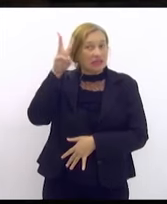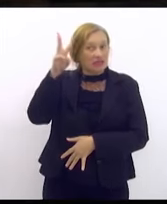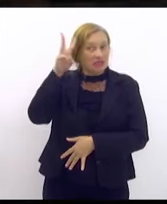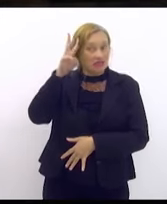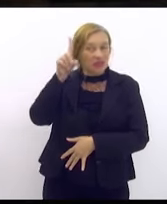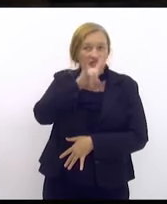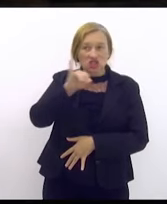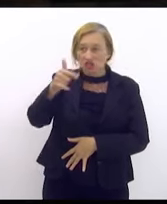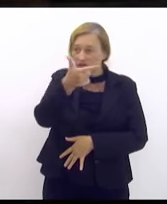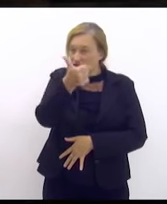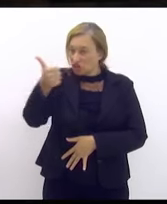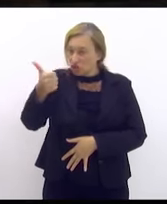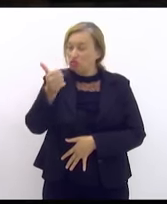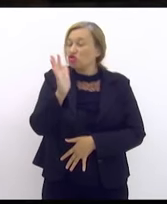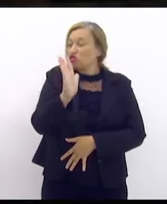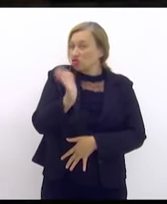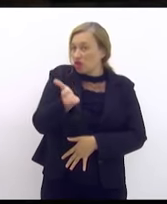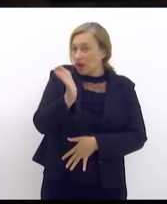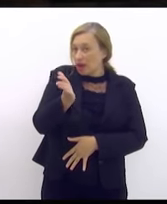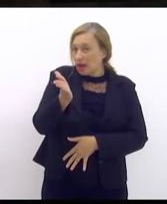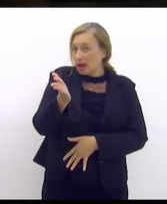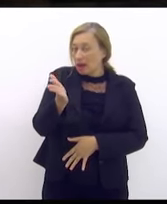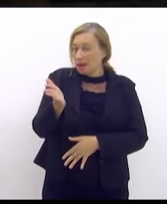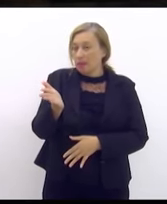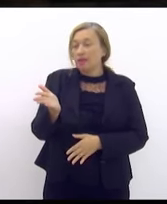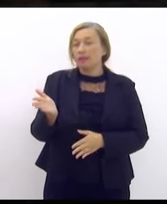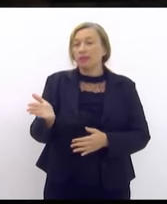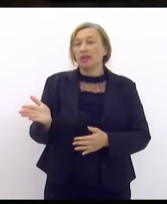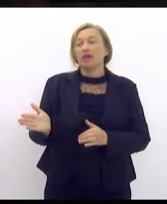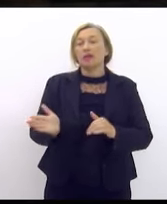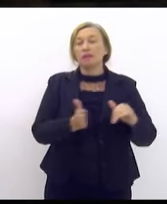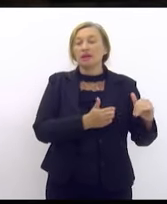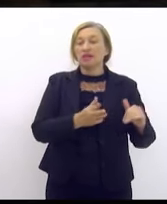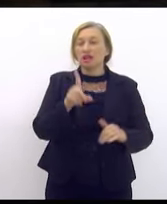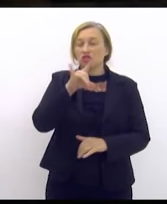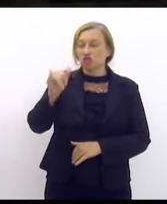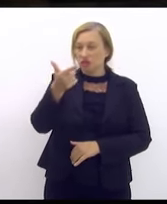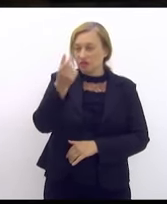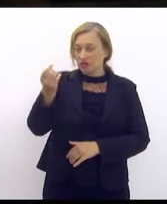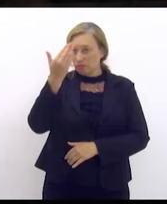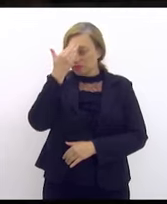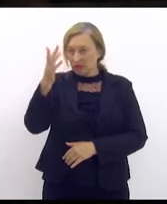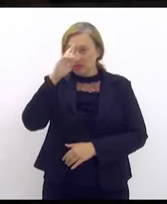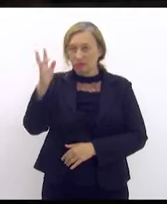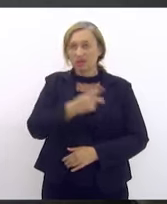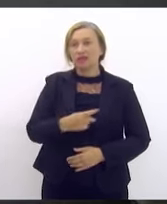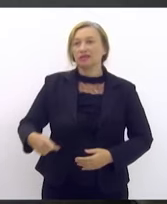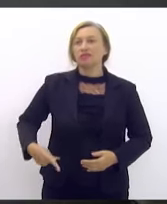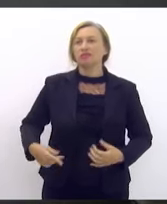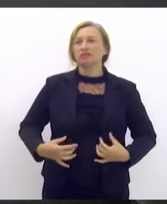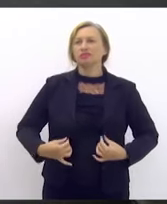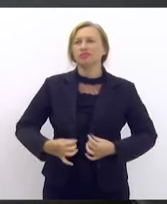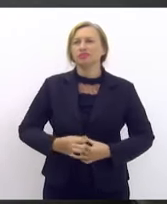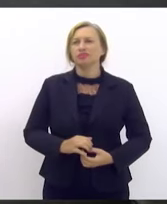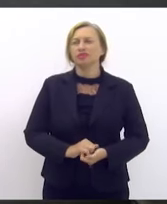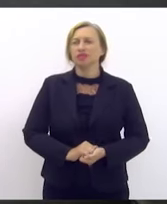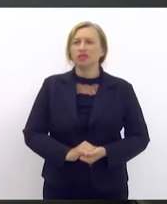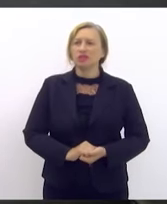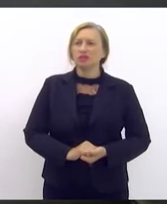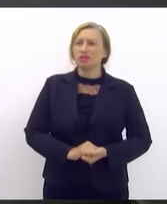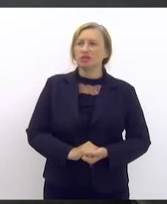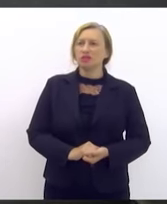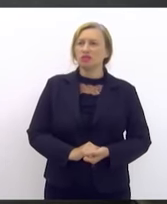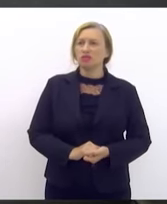21 já terá passado o dia 20 Muito obrigado senhor presidente